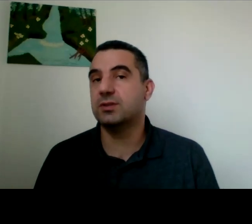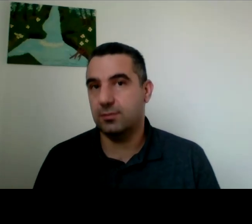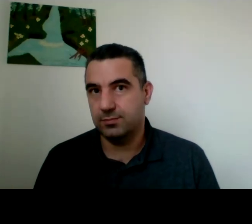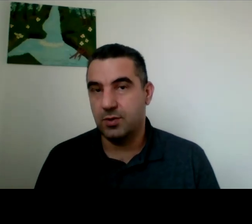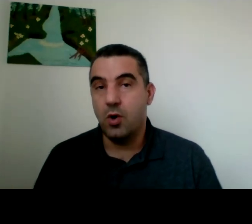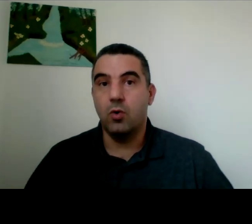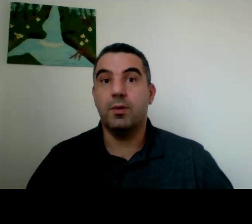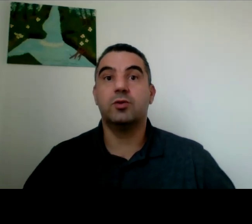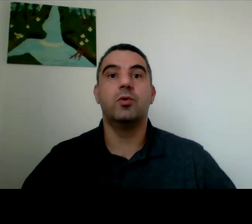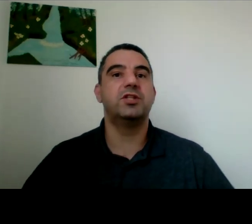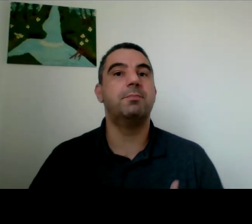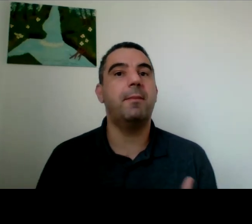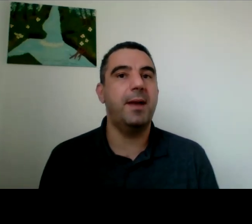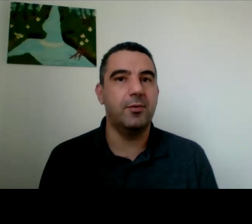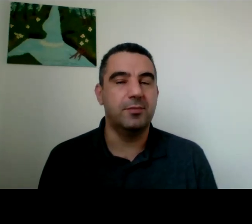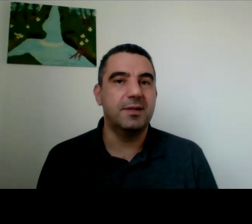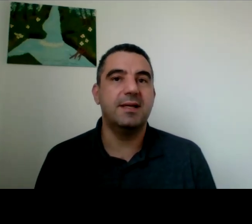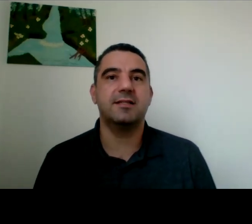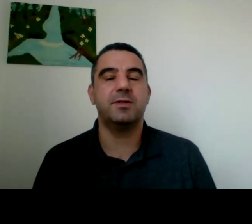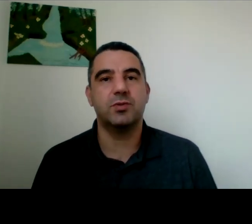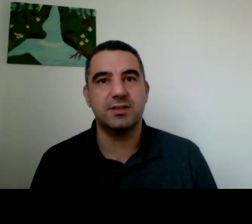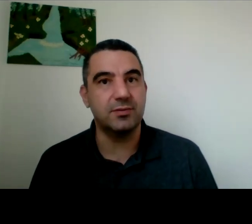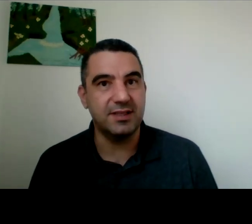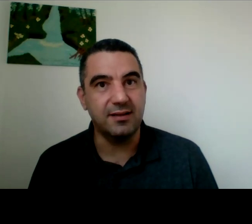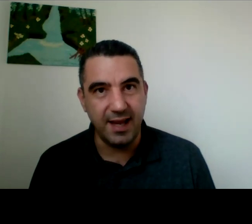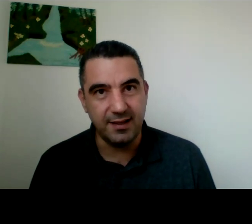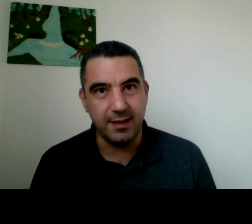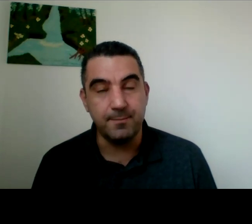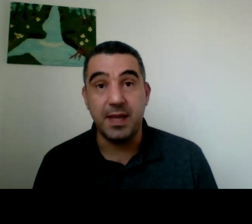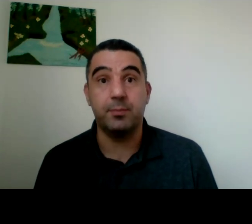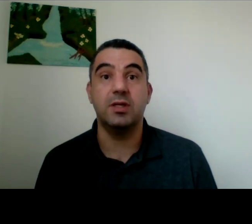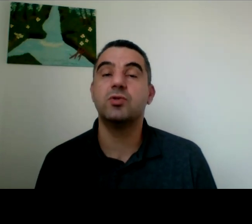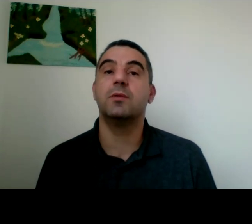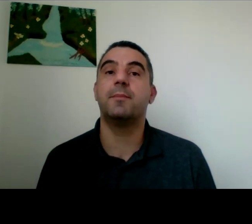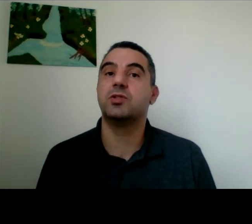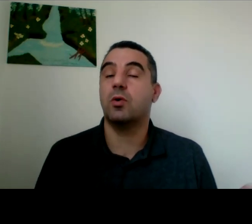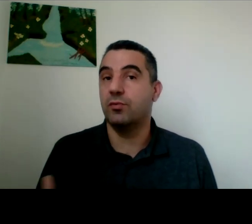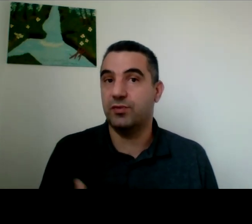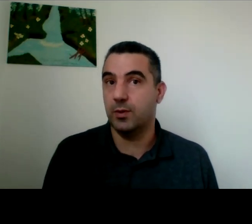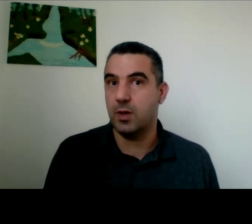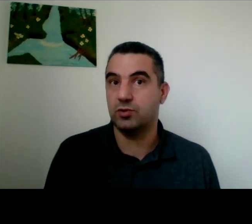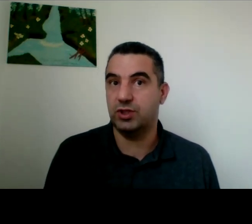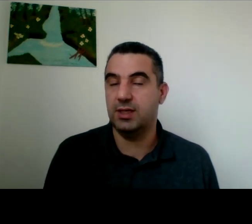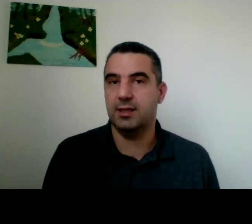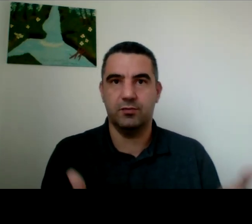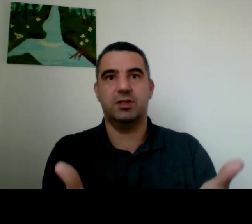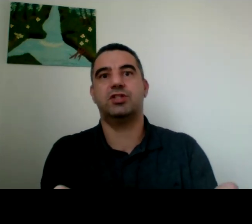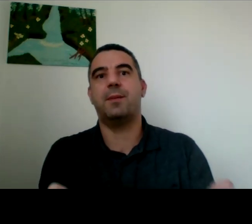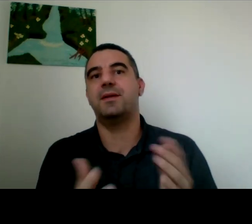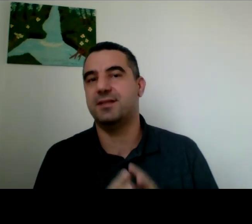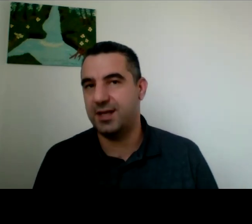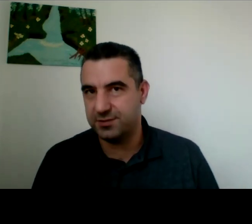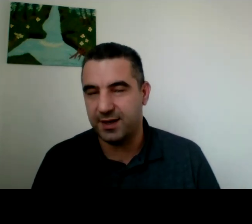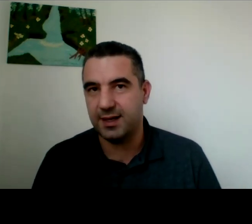uma confusão, uma torre de Babel, e as pessoas não se entendem. É por isso que uma pessoa com fibromialgia, e eu vou